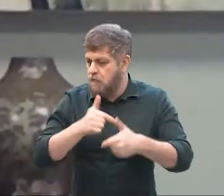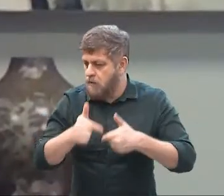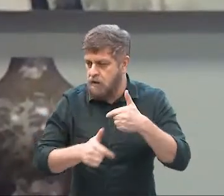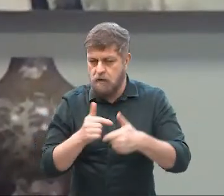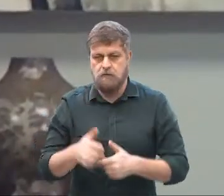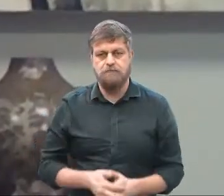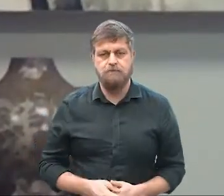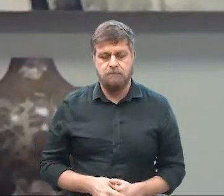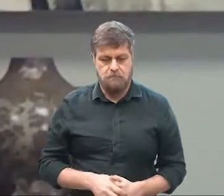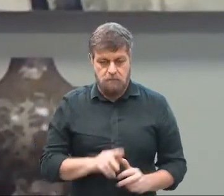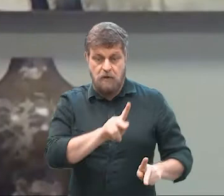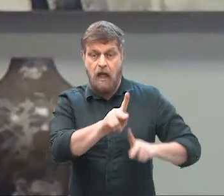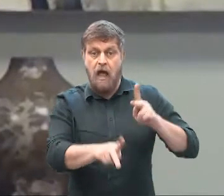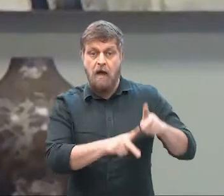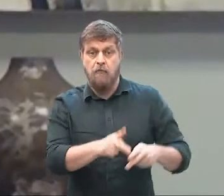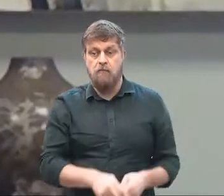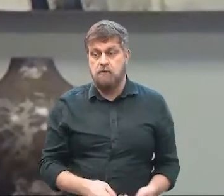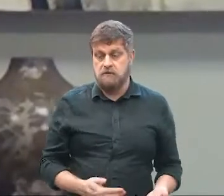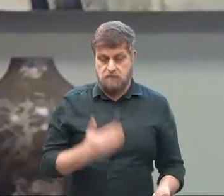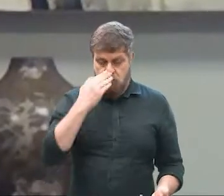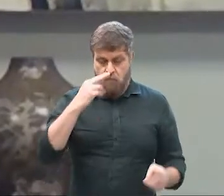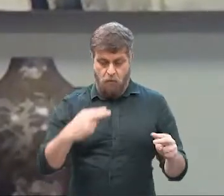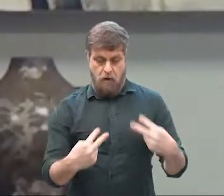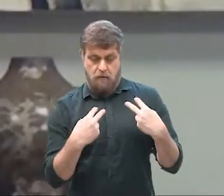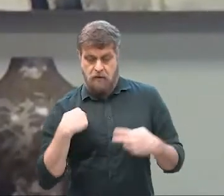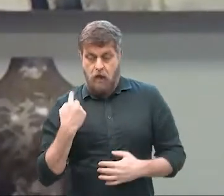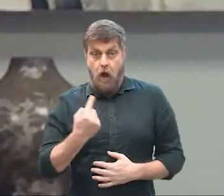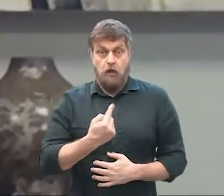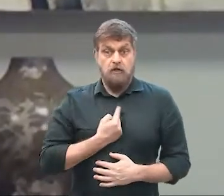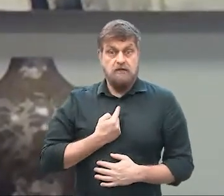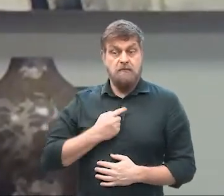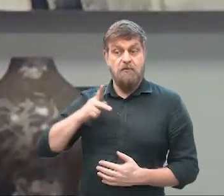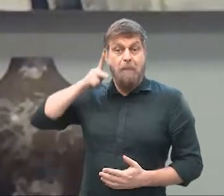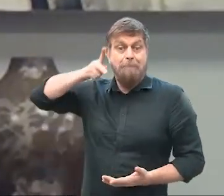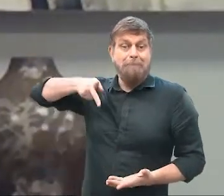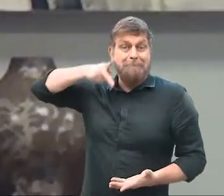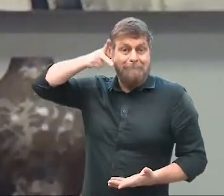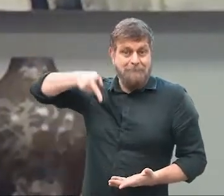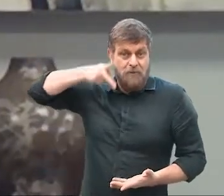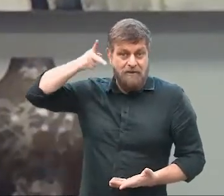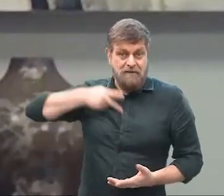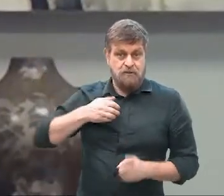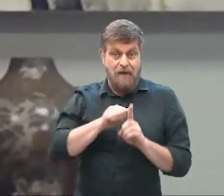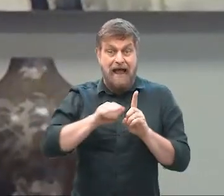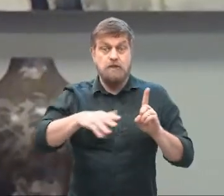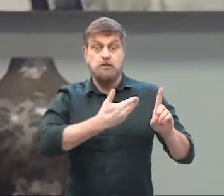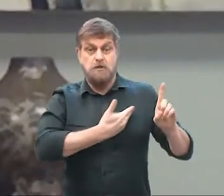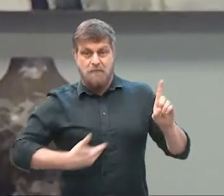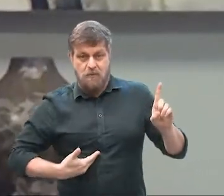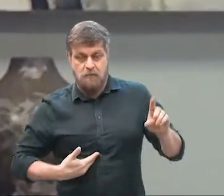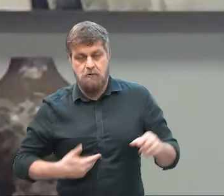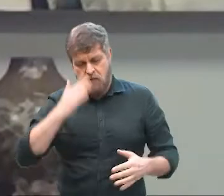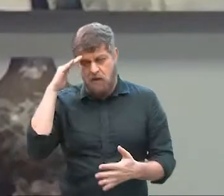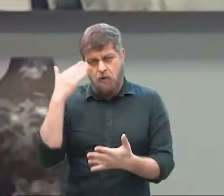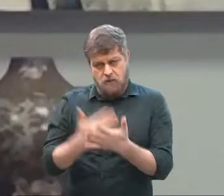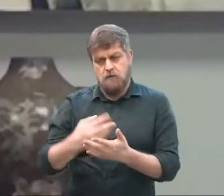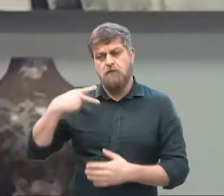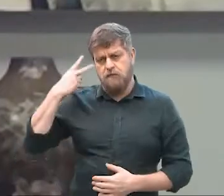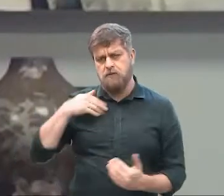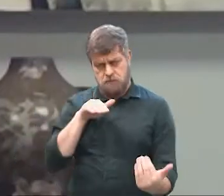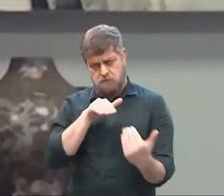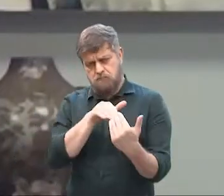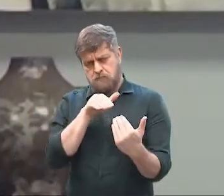que a população espera do homem público, do agente público, e acredito eu que os vereadores têm